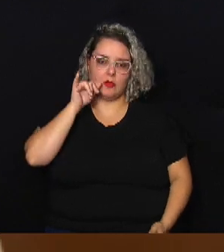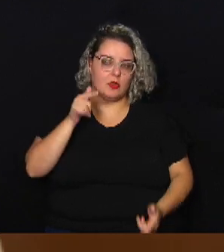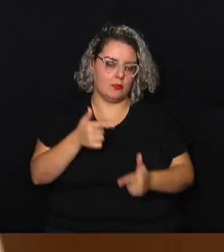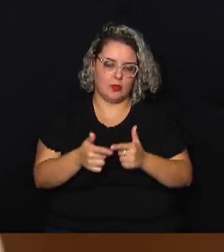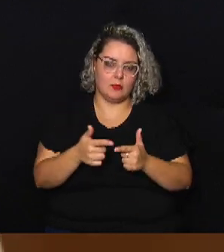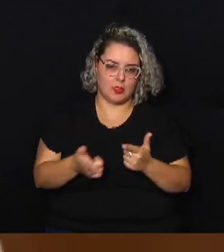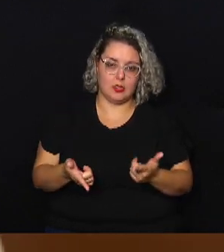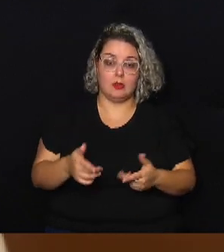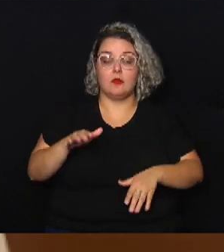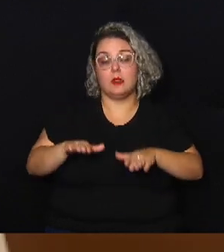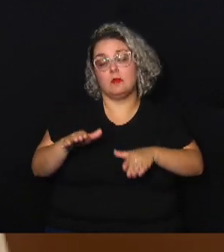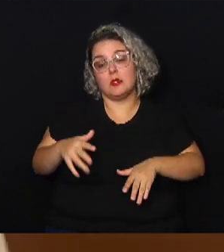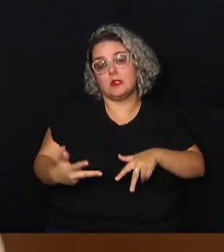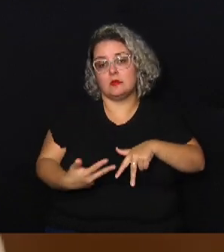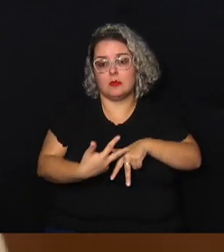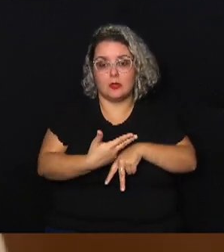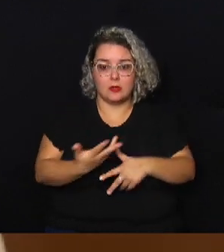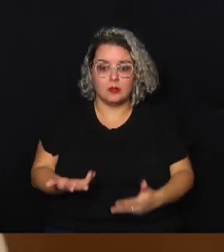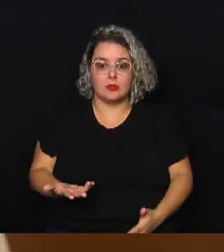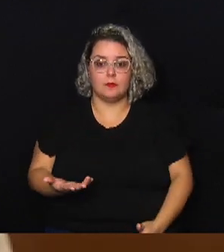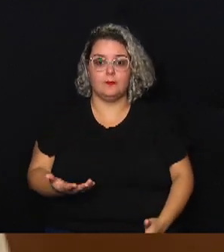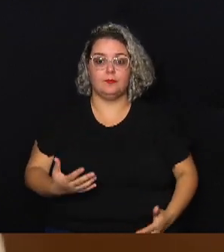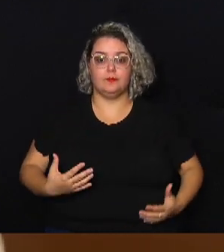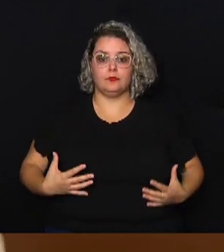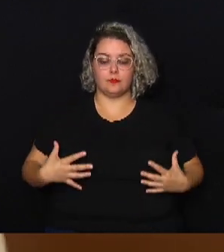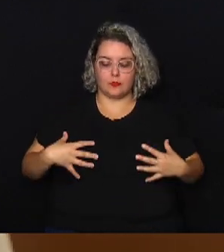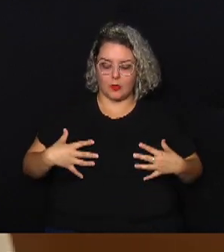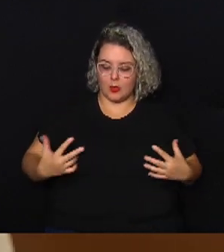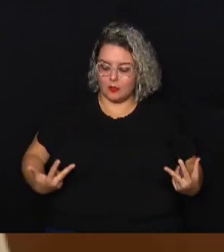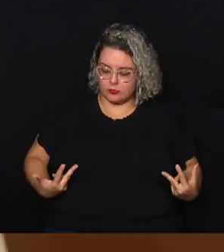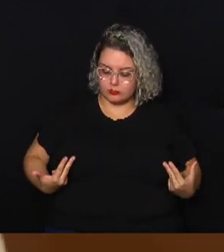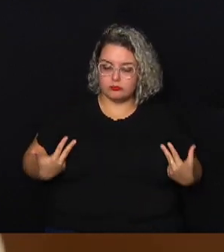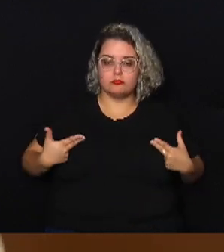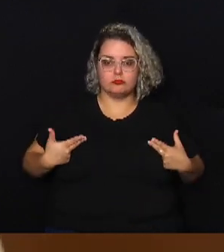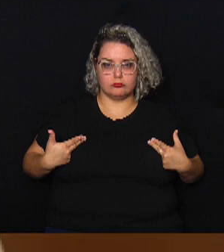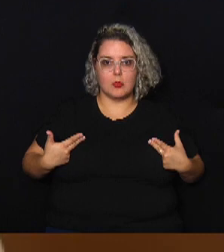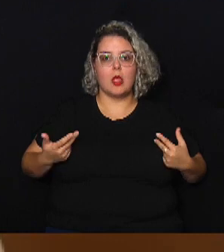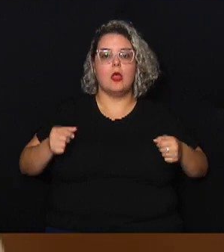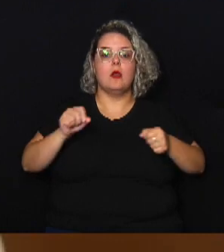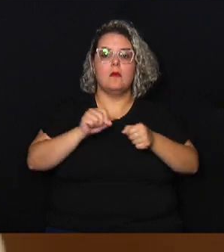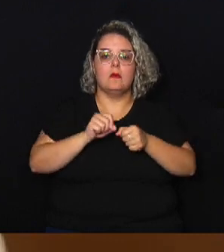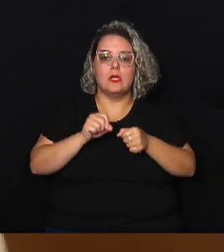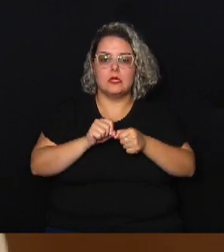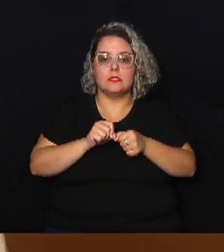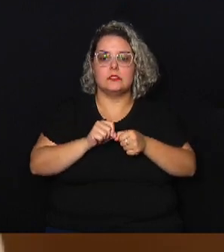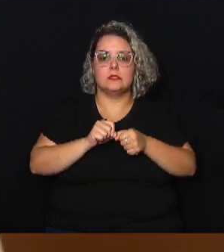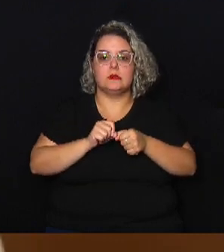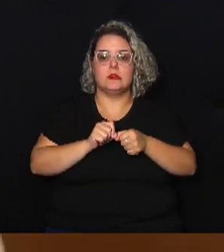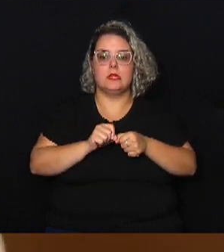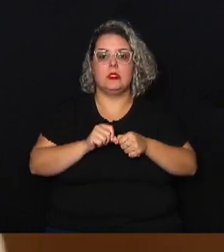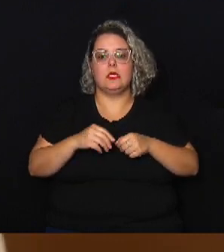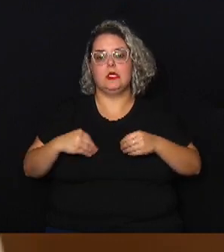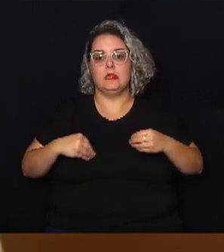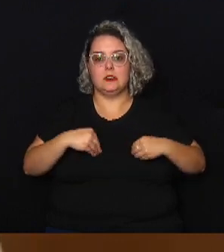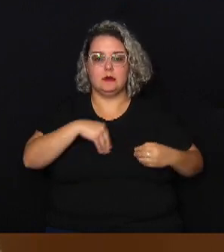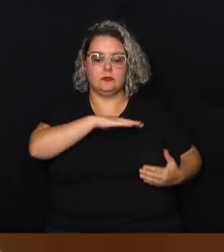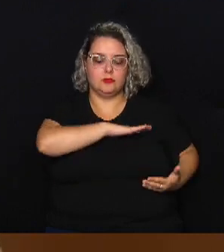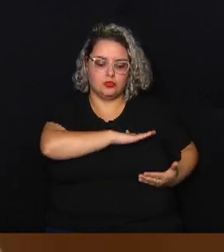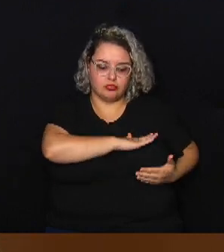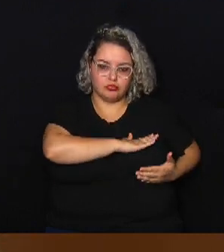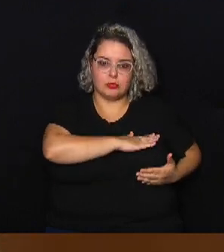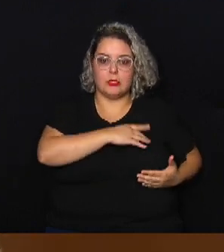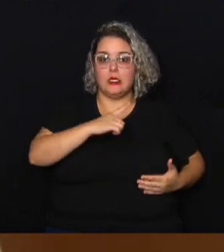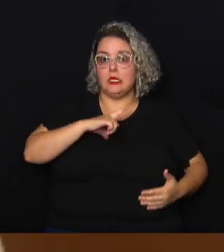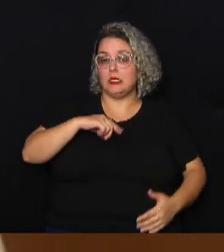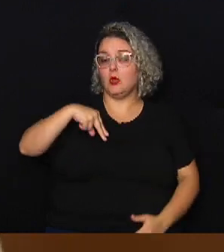da cirurgia, né? Então uma cirurgia em mama, eu recomendo sempre realizar exames de mama, porque caso a paciente tenha um nódulo